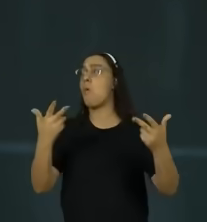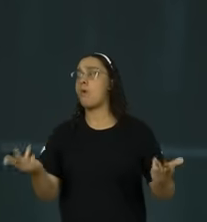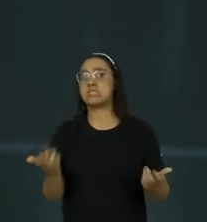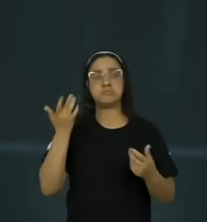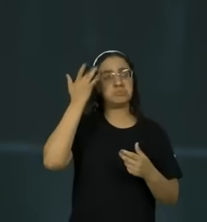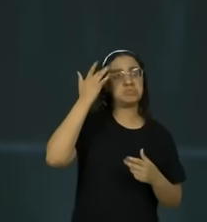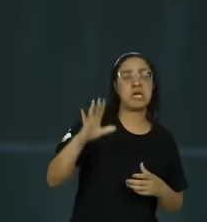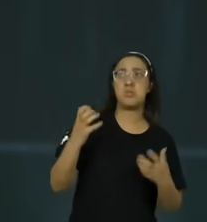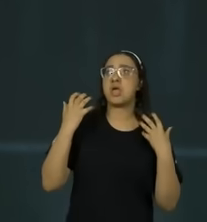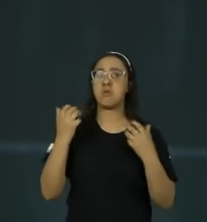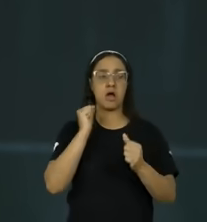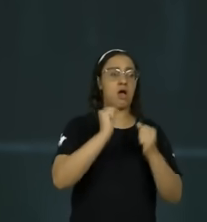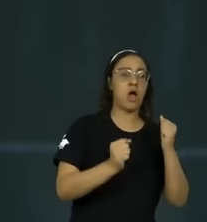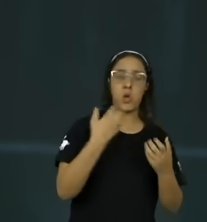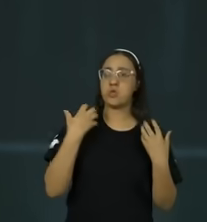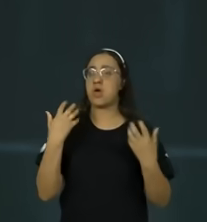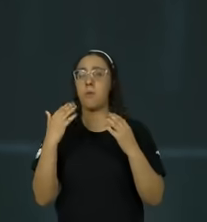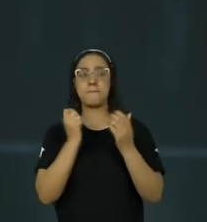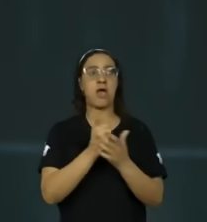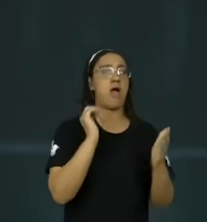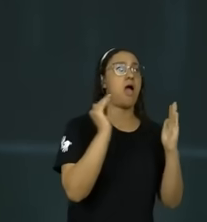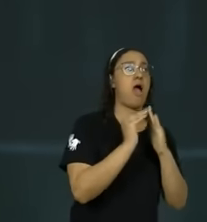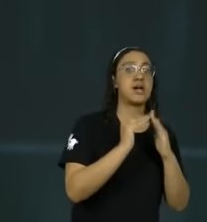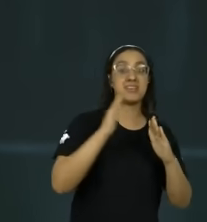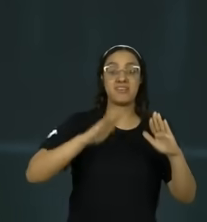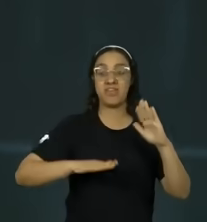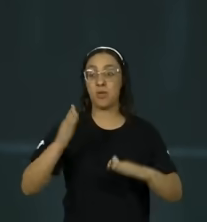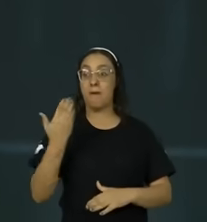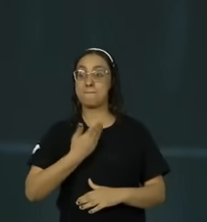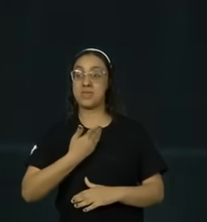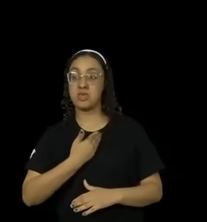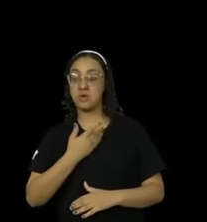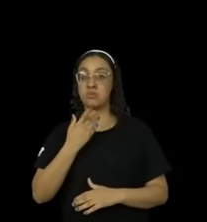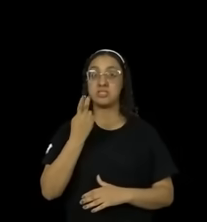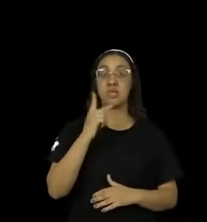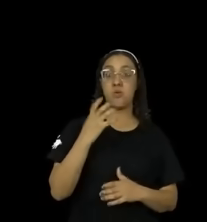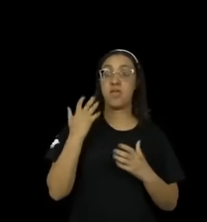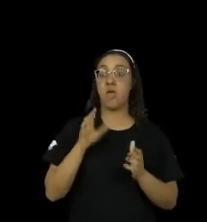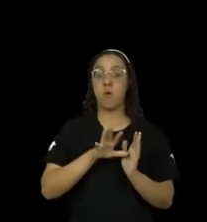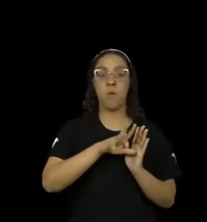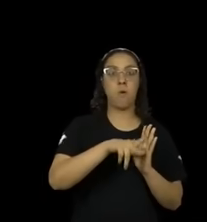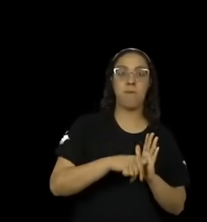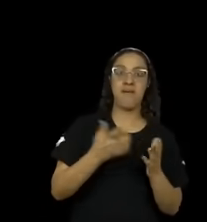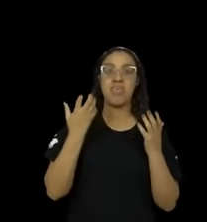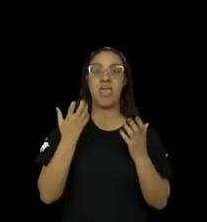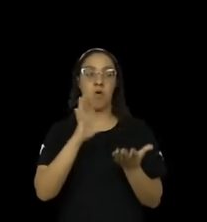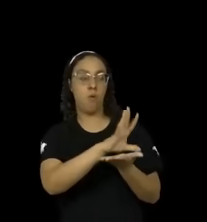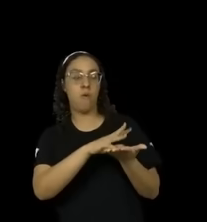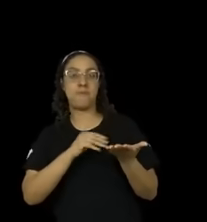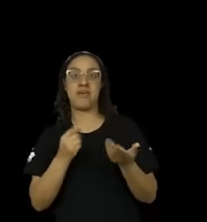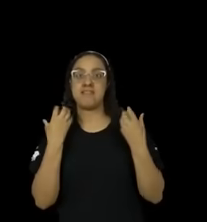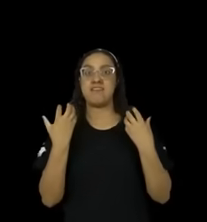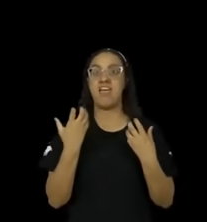eles viram o jeito, o perfil. O que acontece com os seus sonhos quando aqueles que disseram que estariam com você vão embora? Quando aqueles que disseram que iriam te